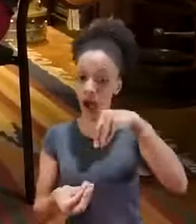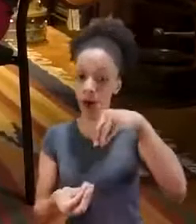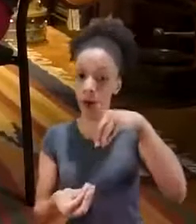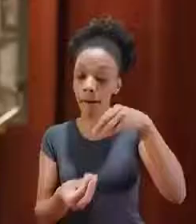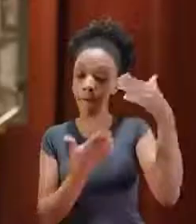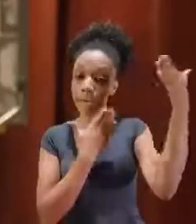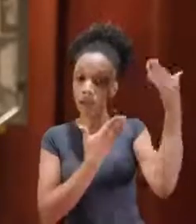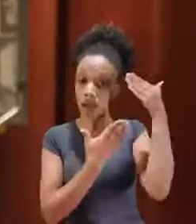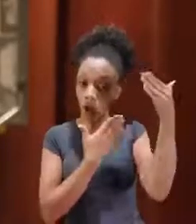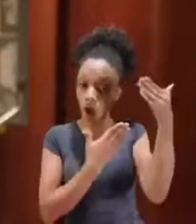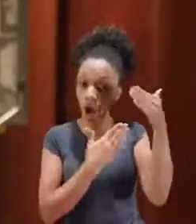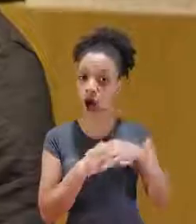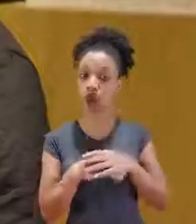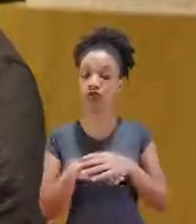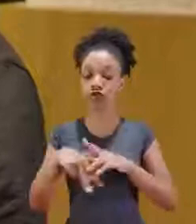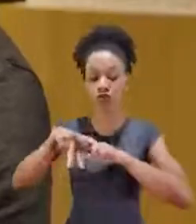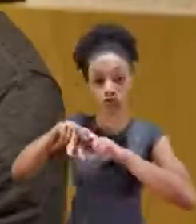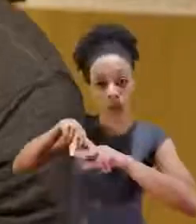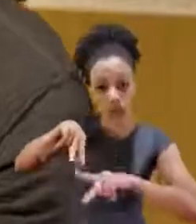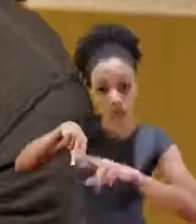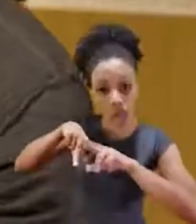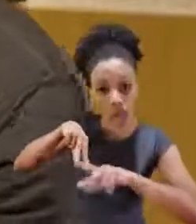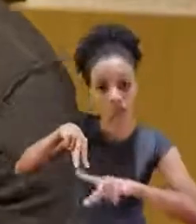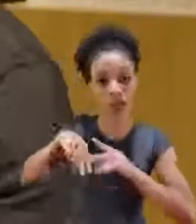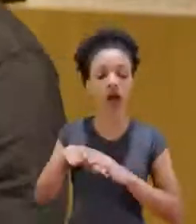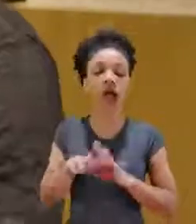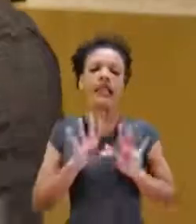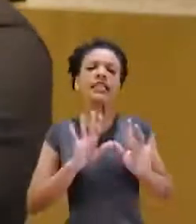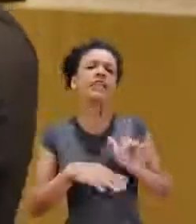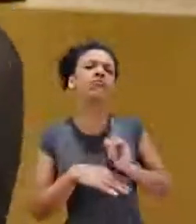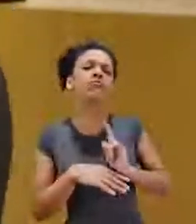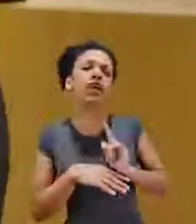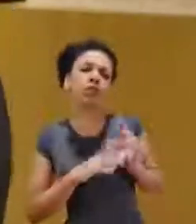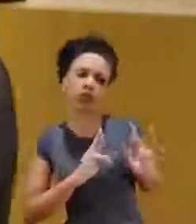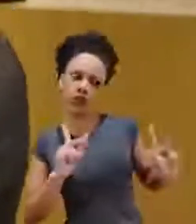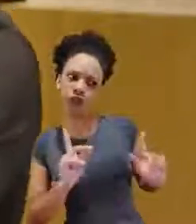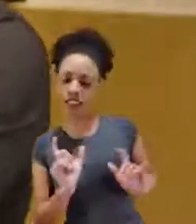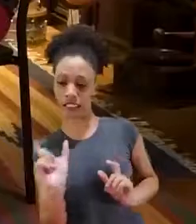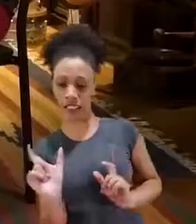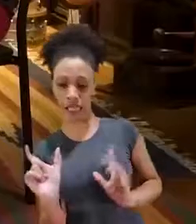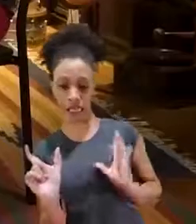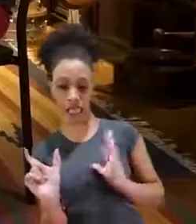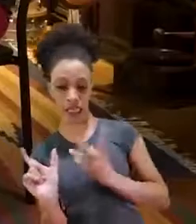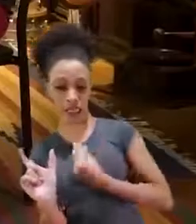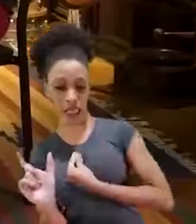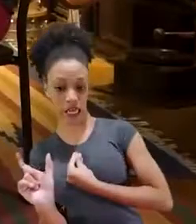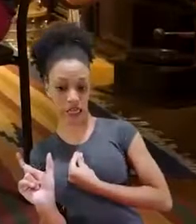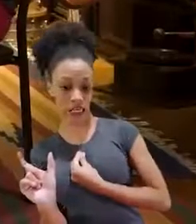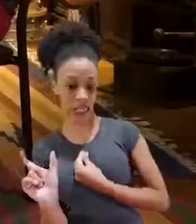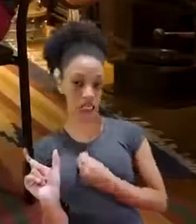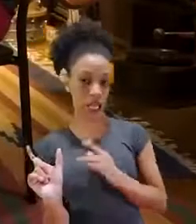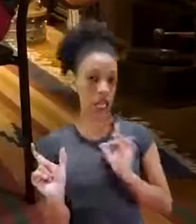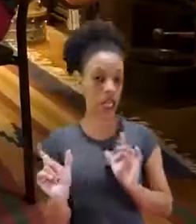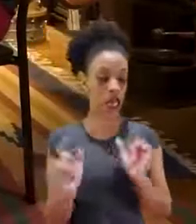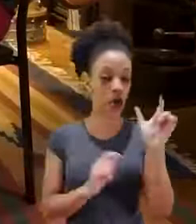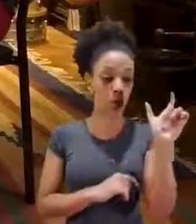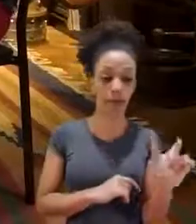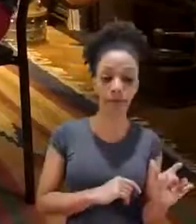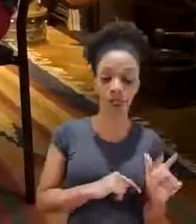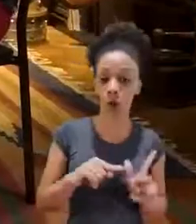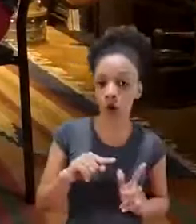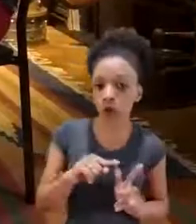gênero tentando uma história então não tem diferença entre você no sentido Detrans uma pessoa que cortou